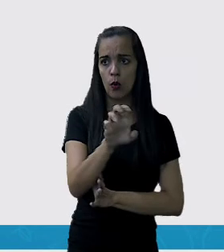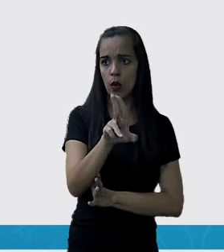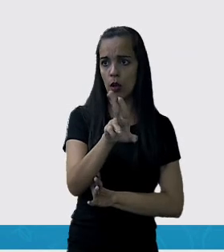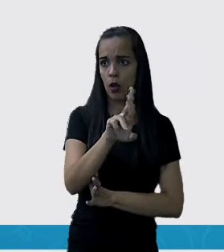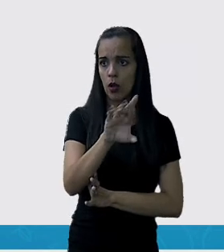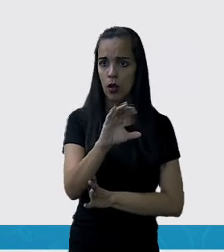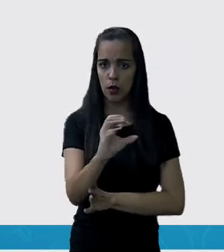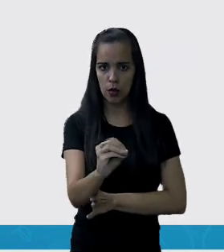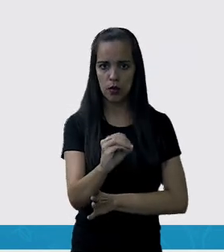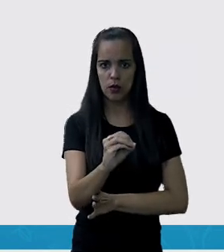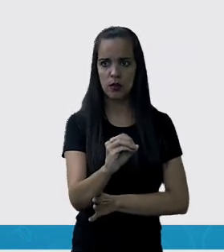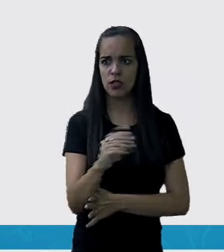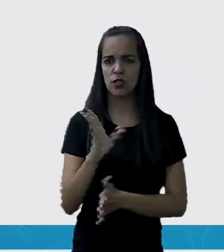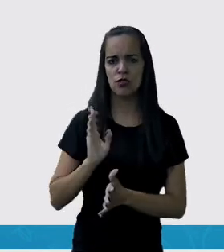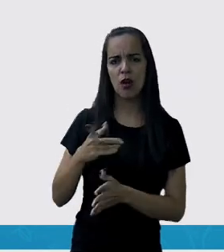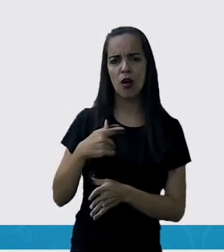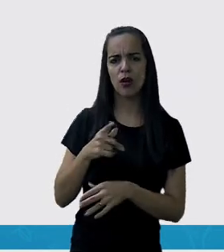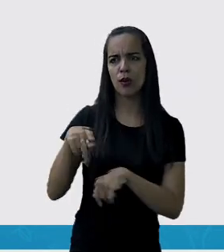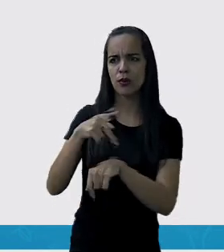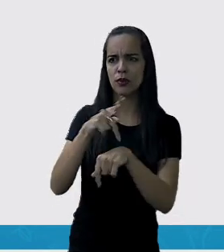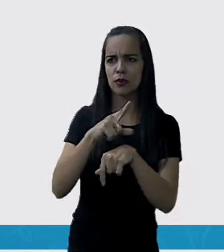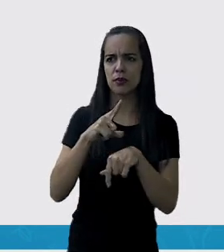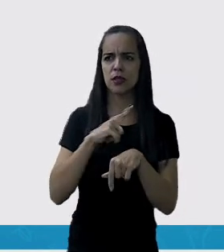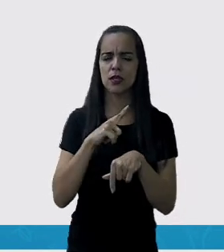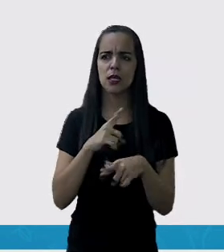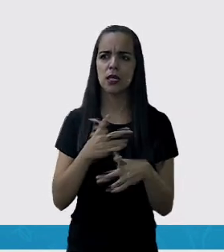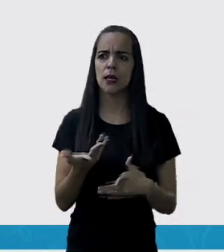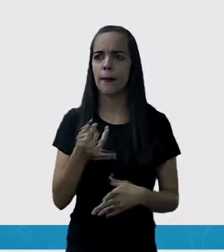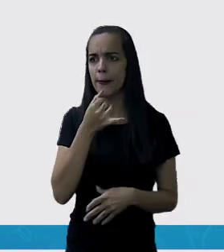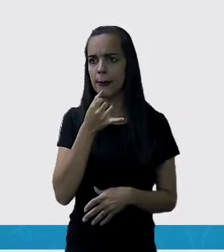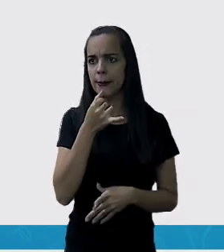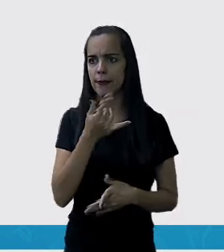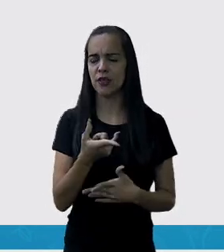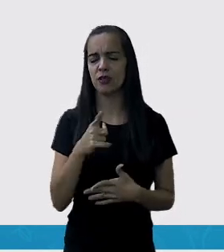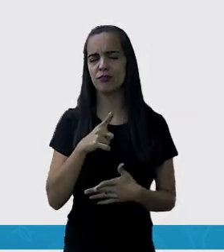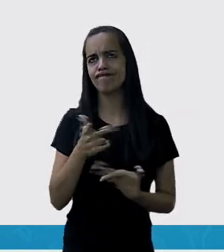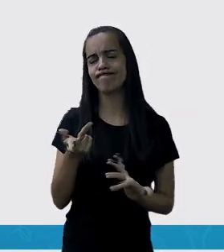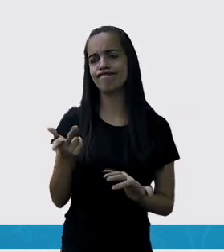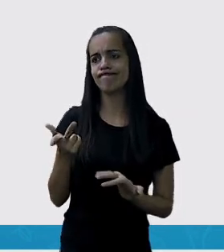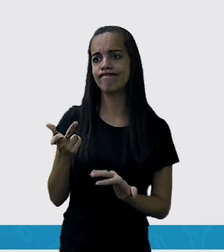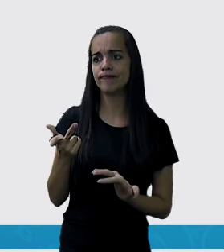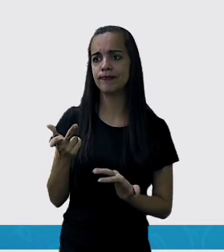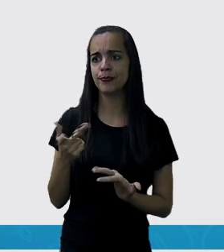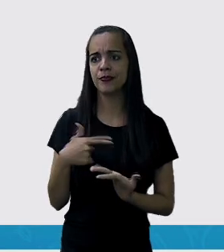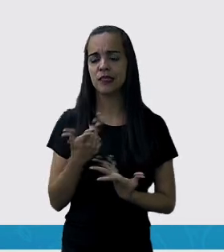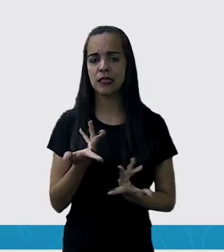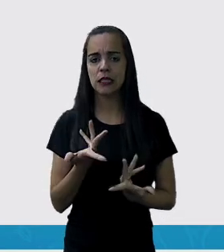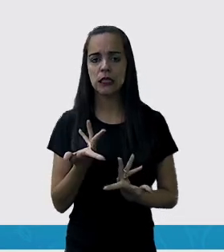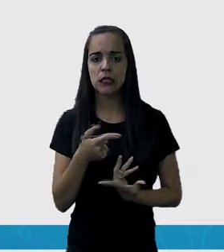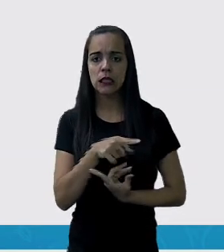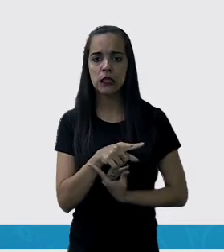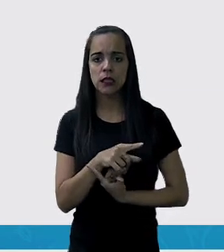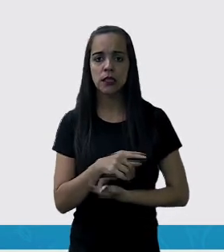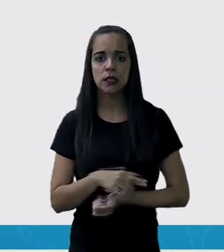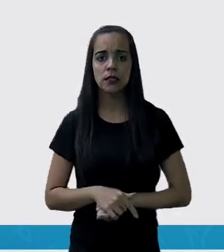deixaram alguns países, como a Grécia, por exemplo, literalmente à beira da